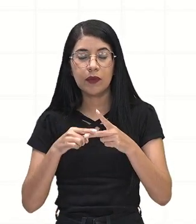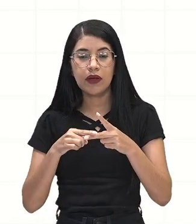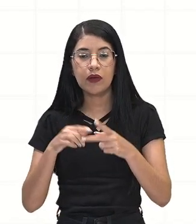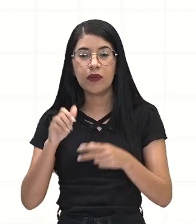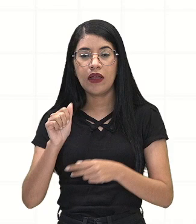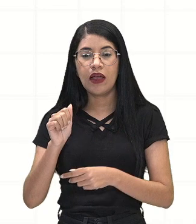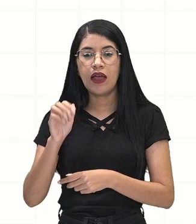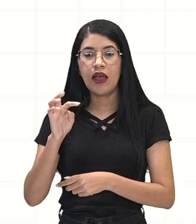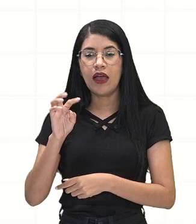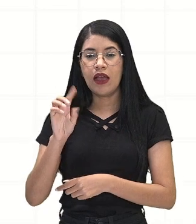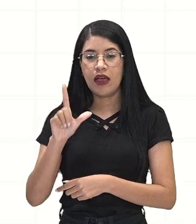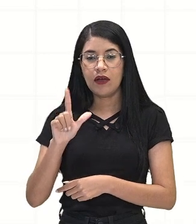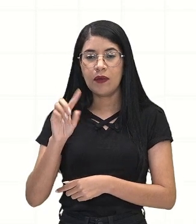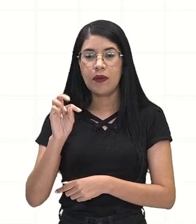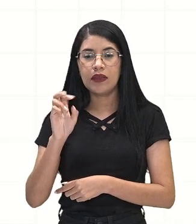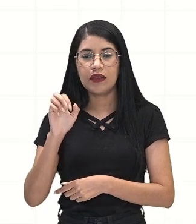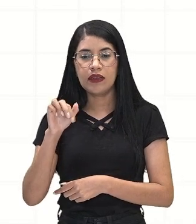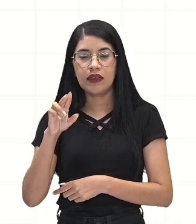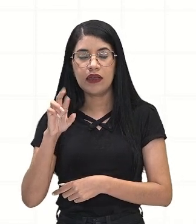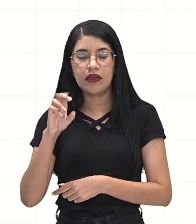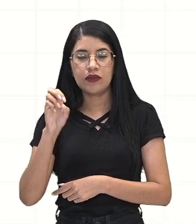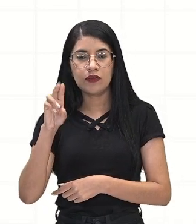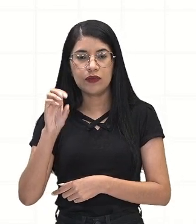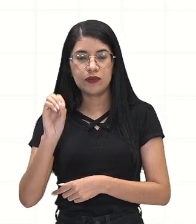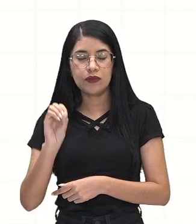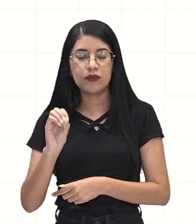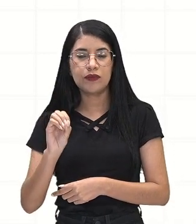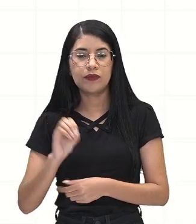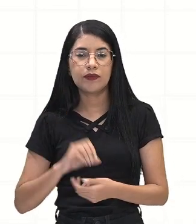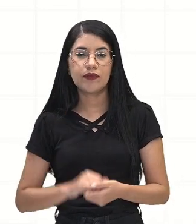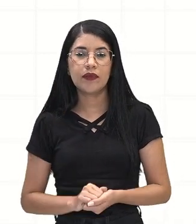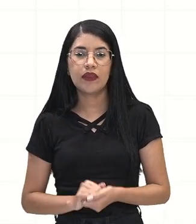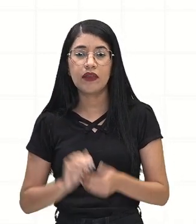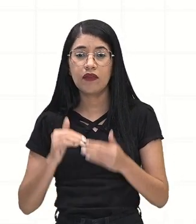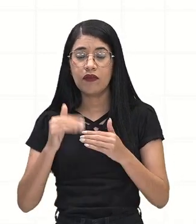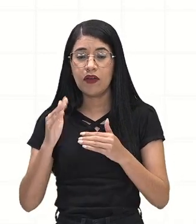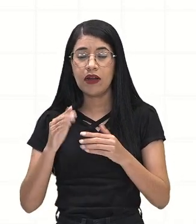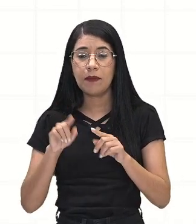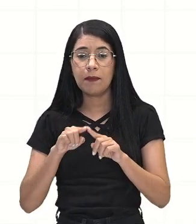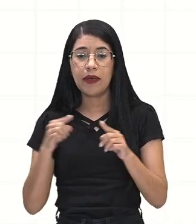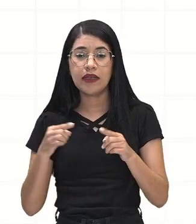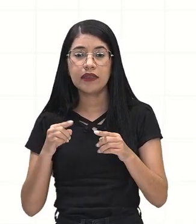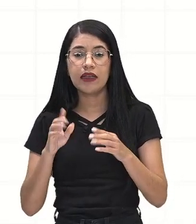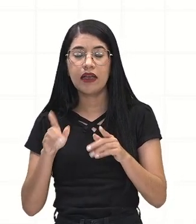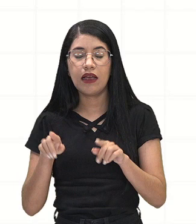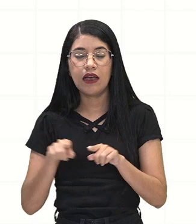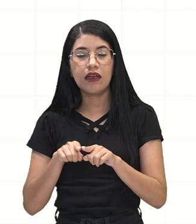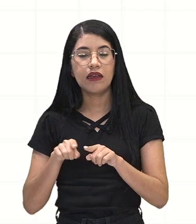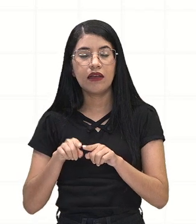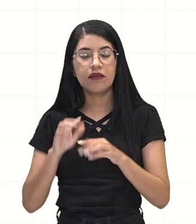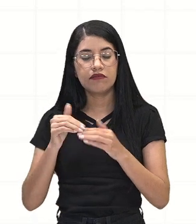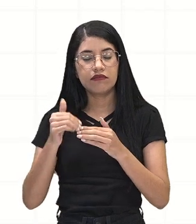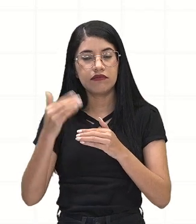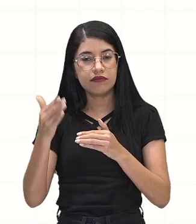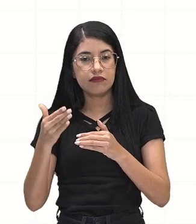estar de lados diferentes da reta T, só que eles vão estar na parte externa da reta, certo? Então, o